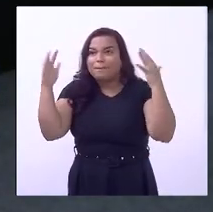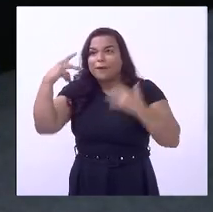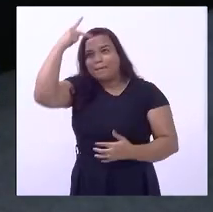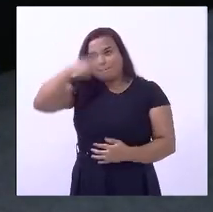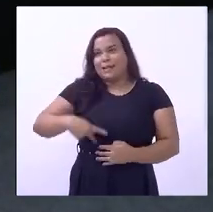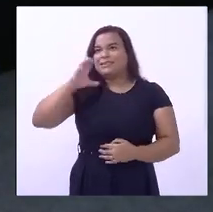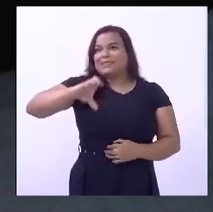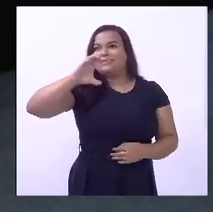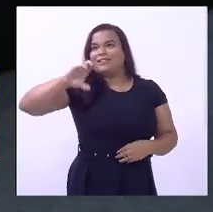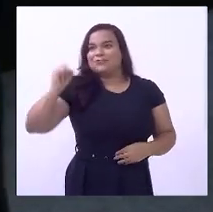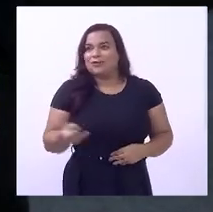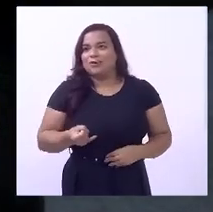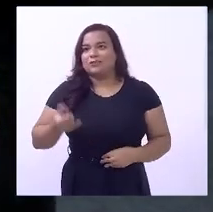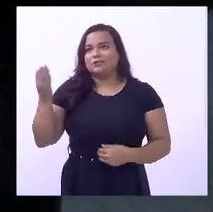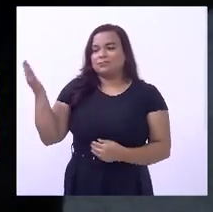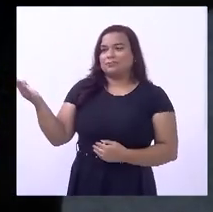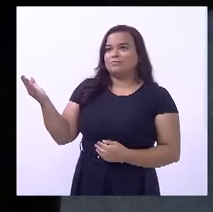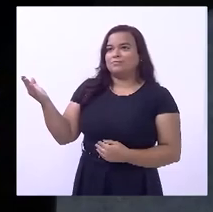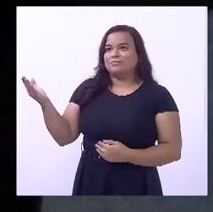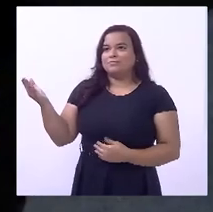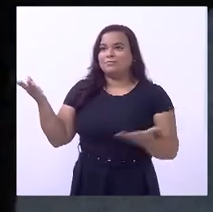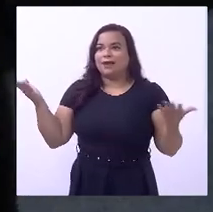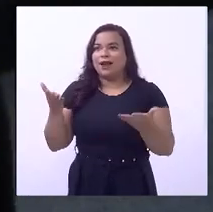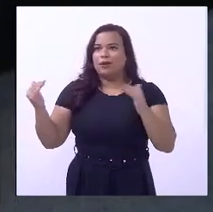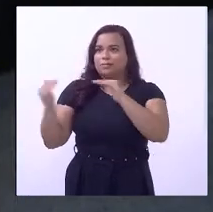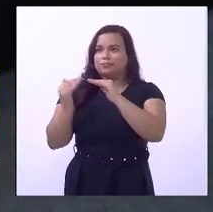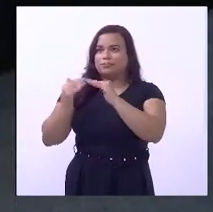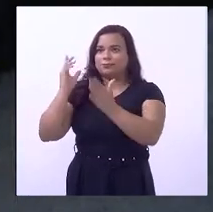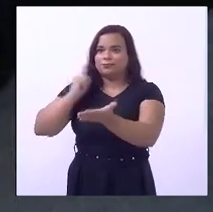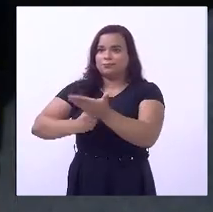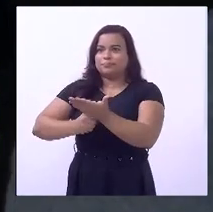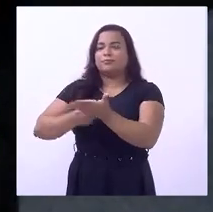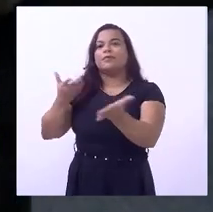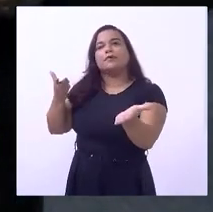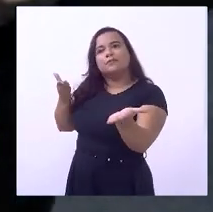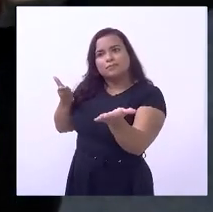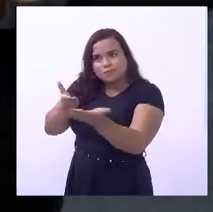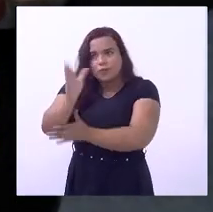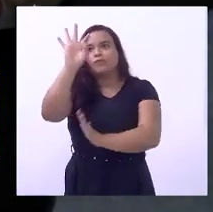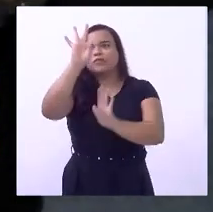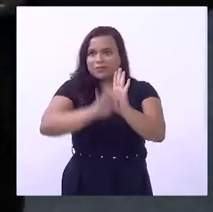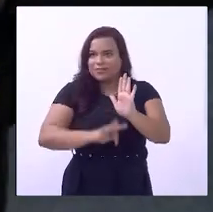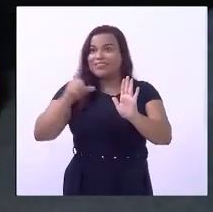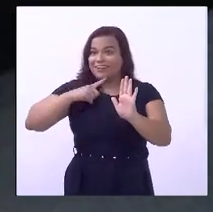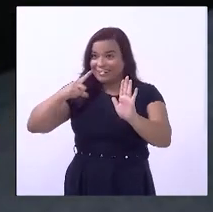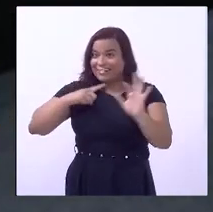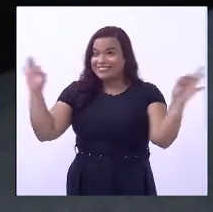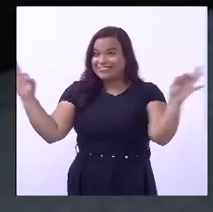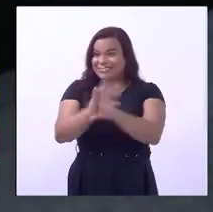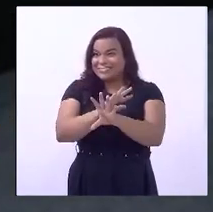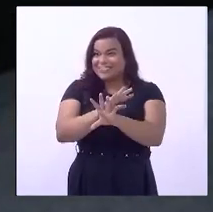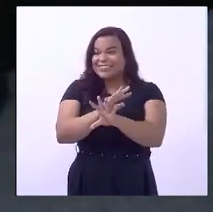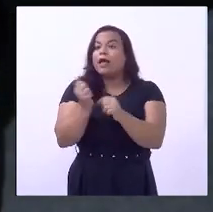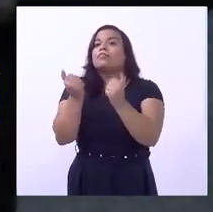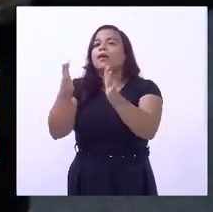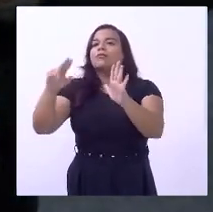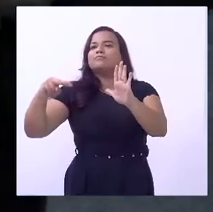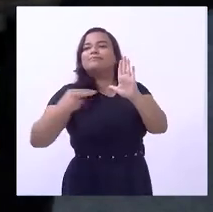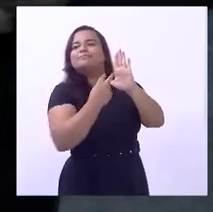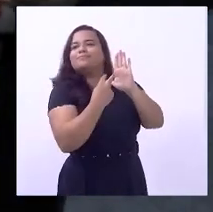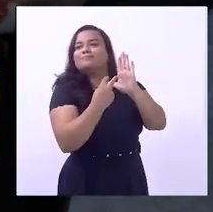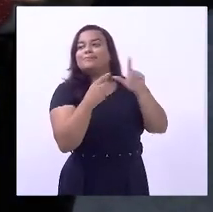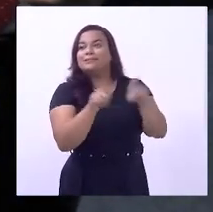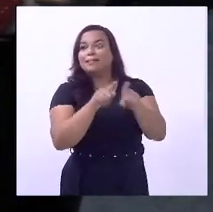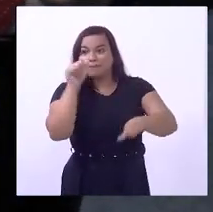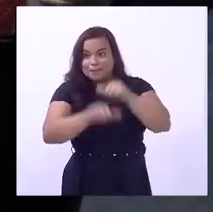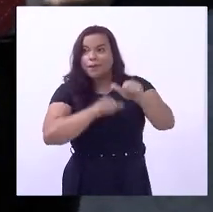CCJ, que agora, num acordo conosco, aprovou o texto, reconhecendo e transformando a nossa